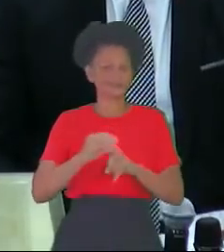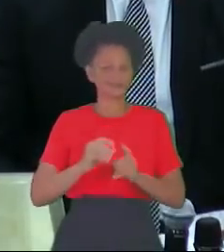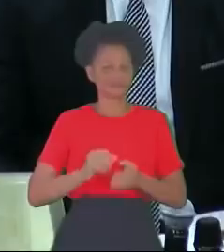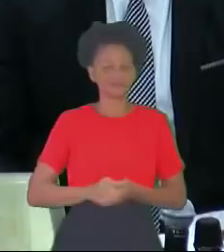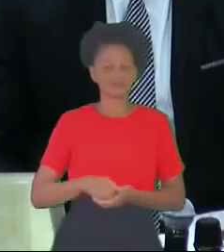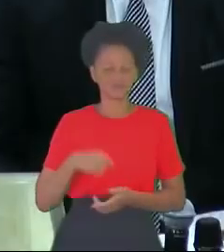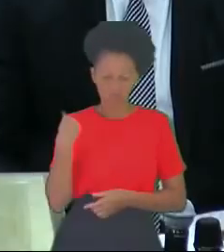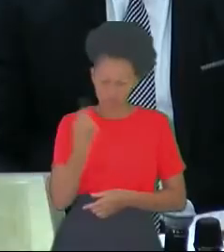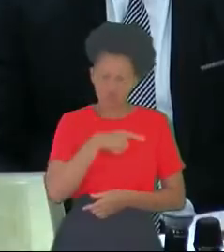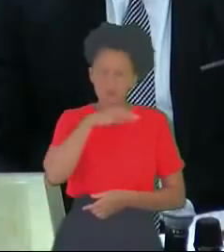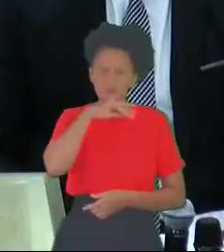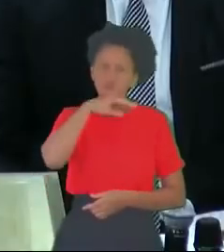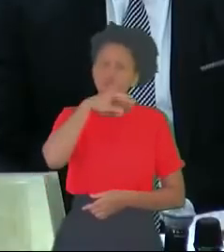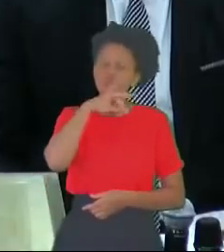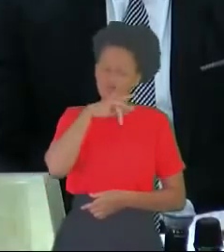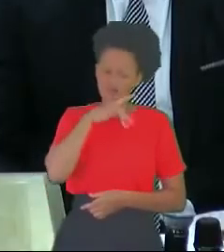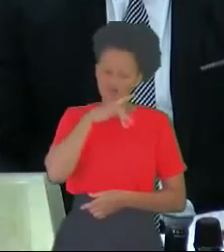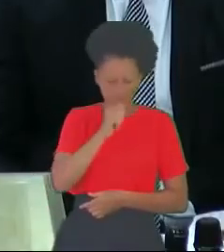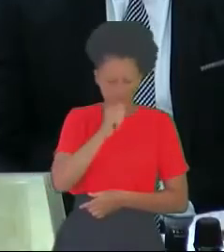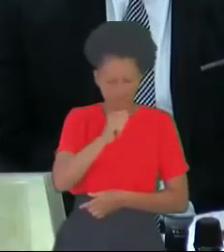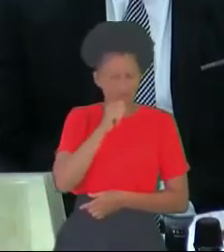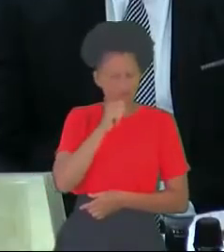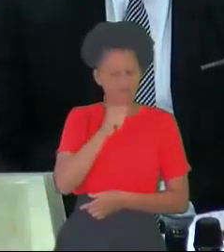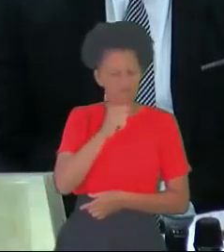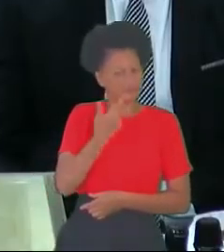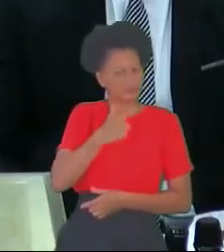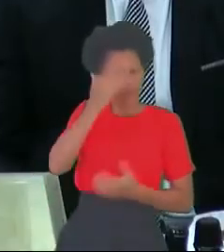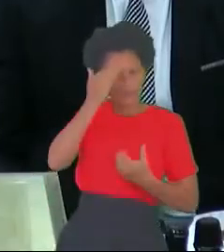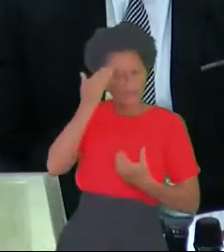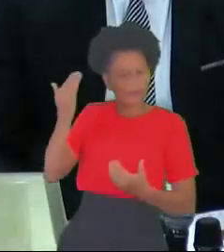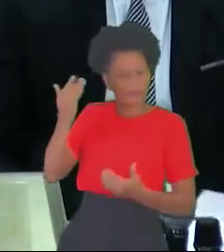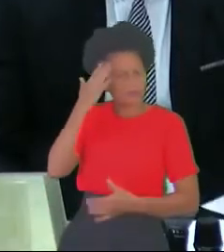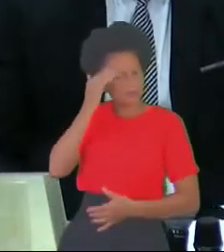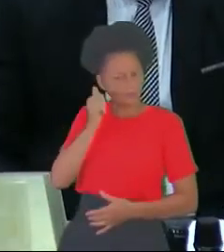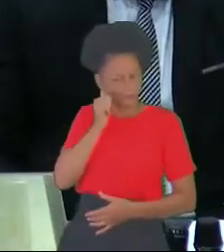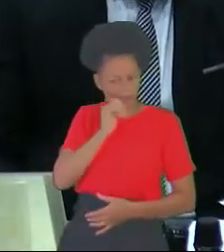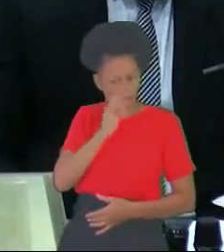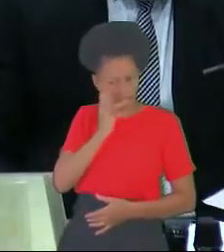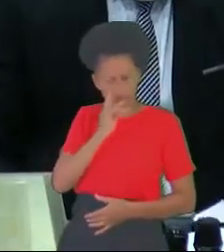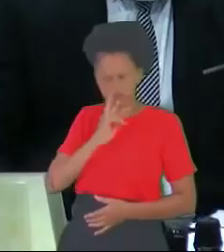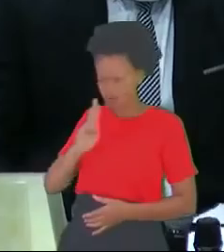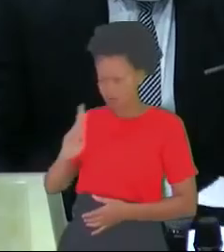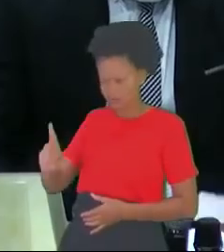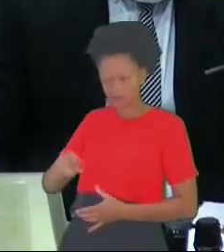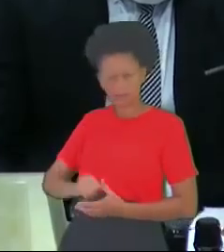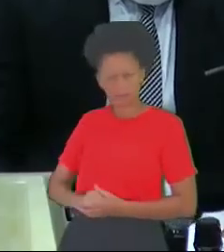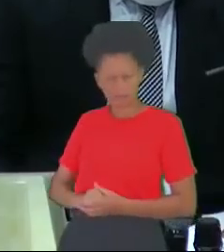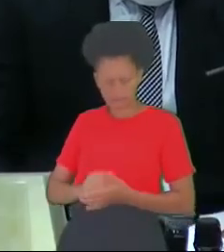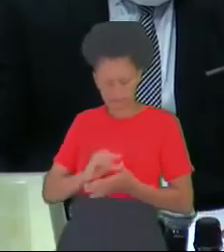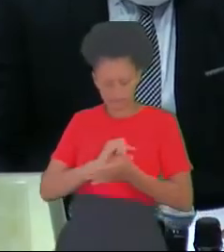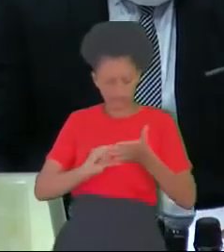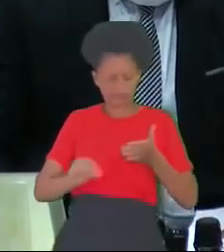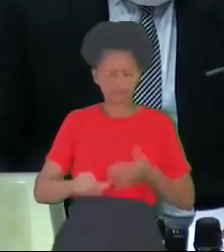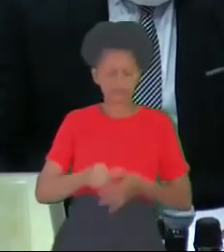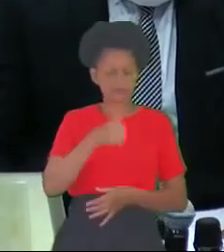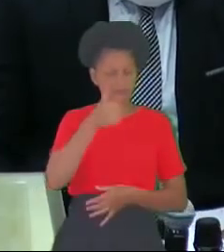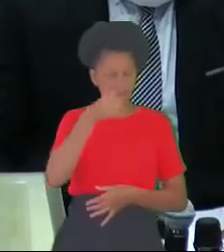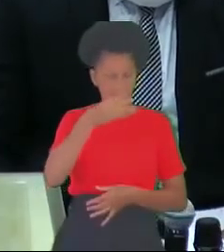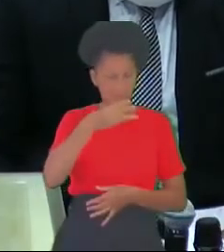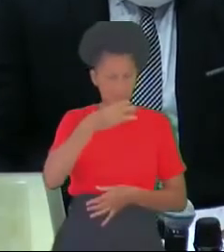com o Senhor Jesus. Como nós somos ingratos. Sabe o que a noiva disse? Glória a Deus, versículo 3. Glória a